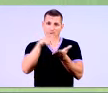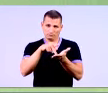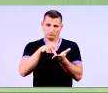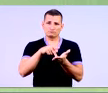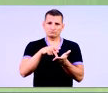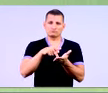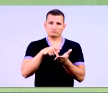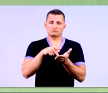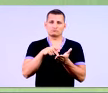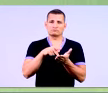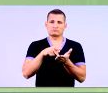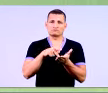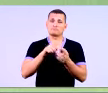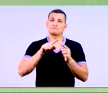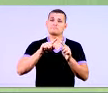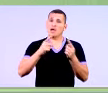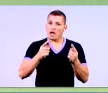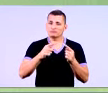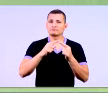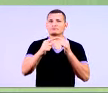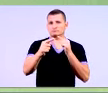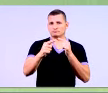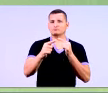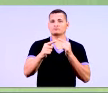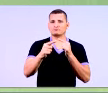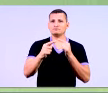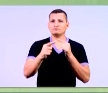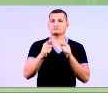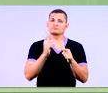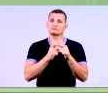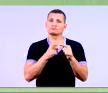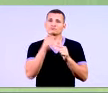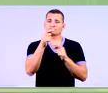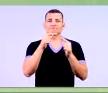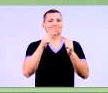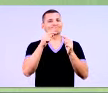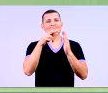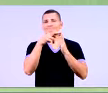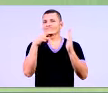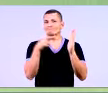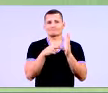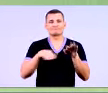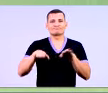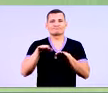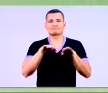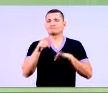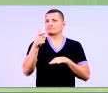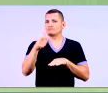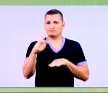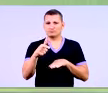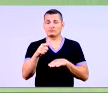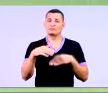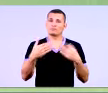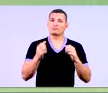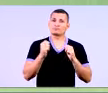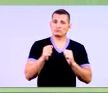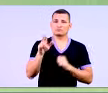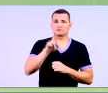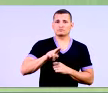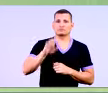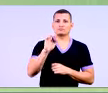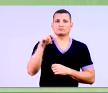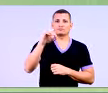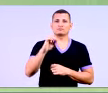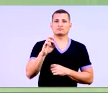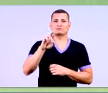mas inapropriado porque ele foge da nossa padronização então eu posso usar o endereço posso